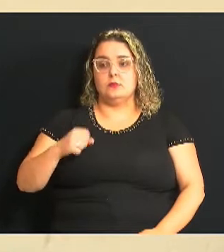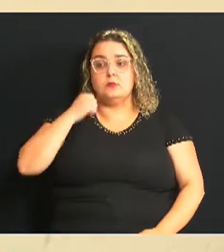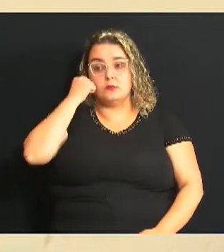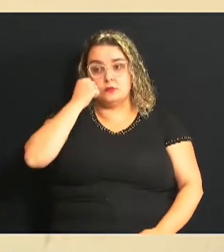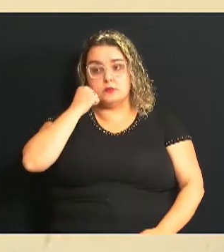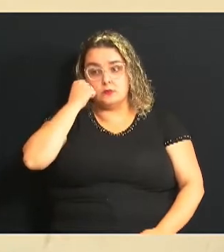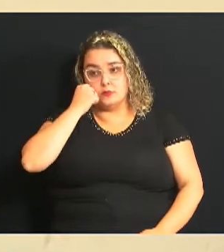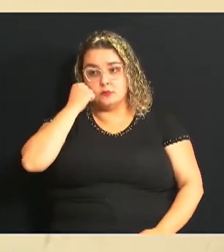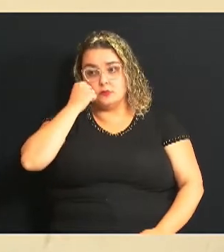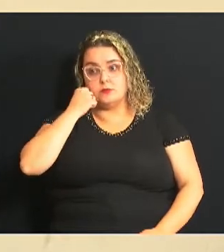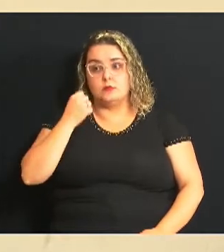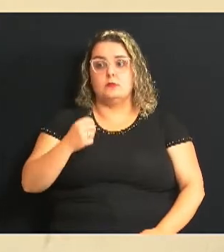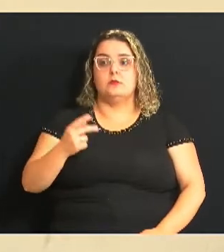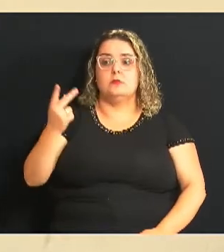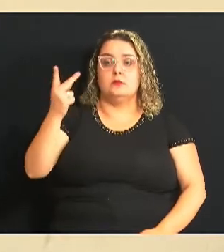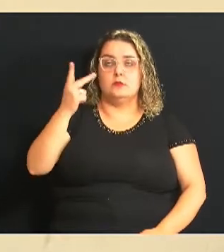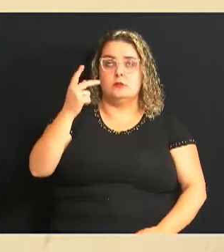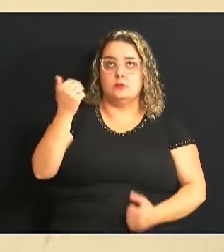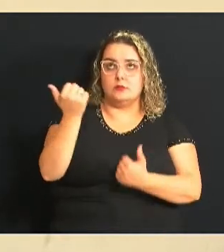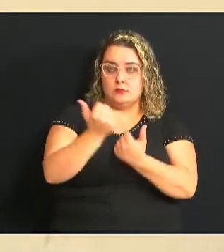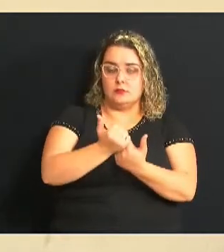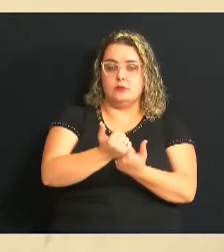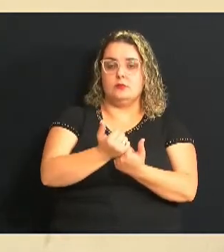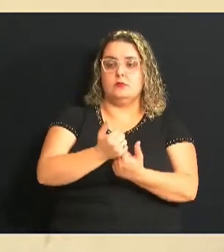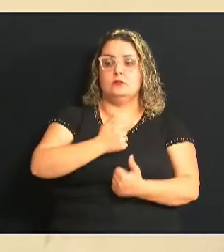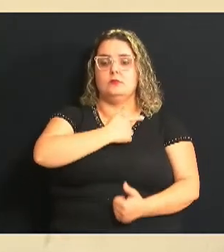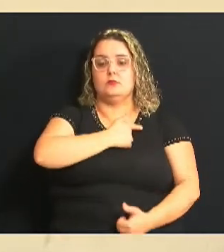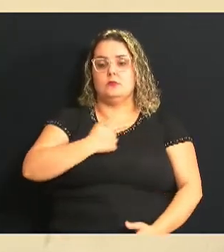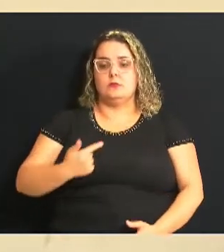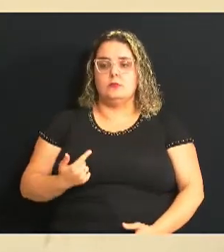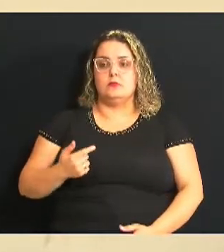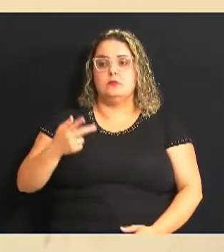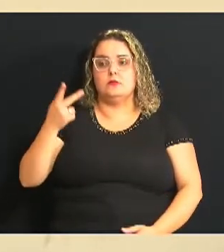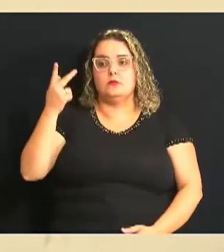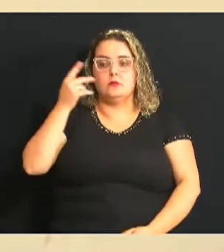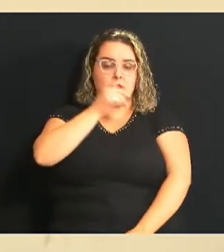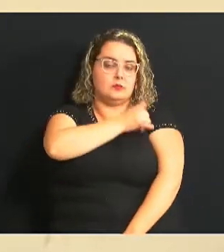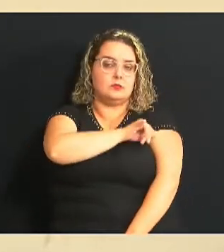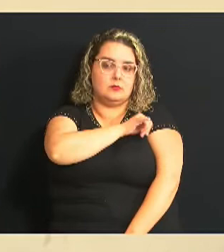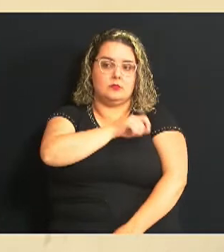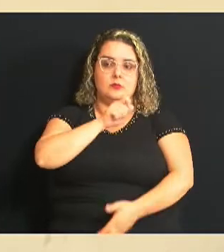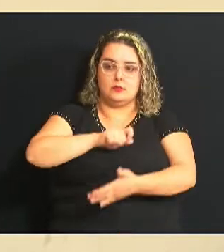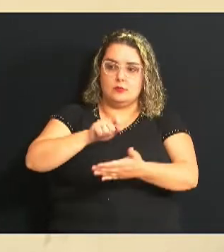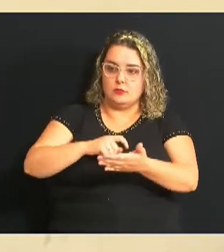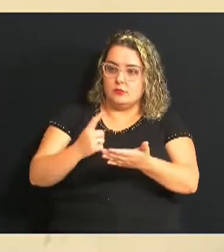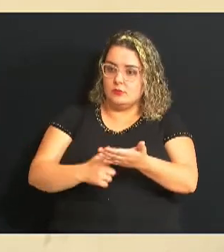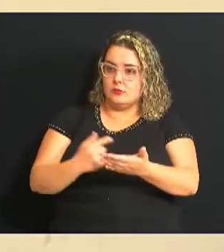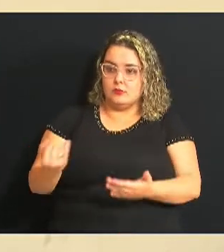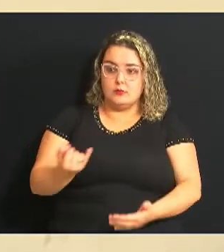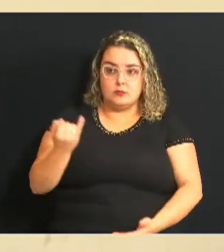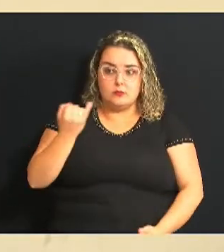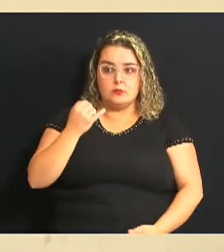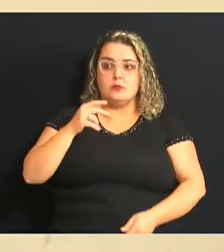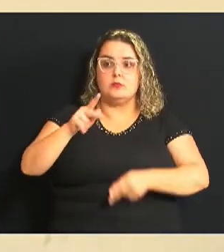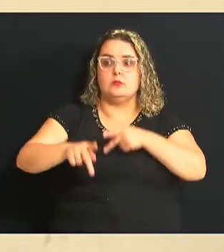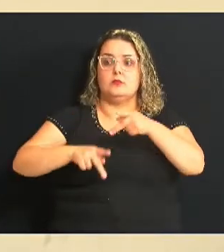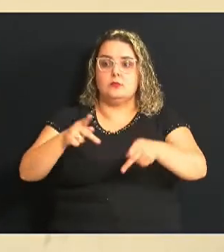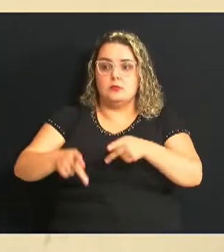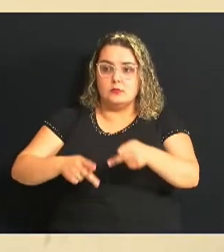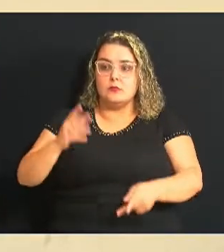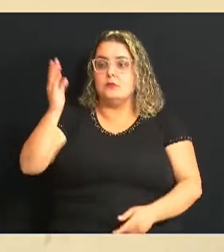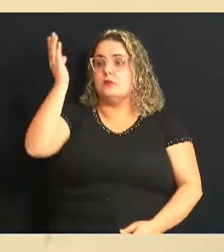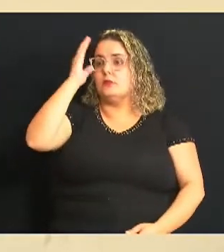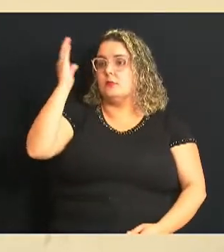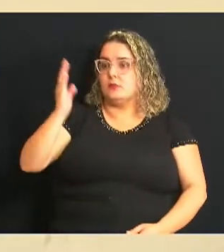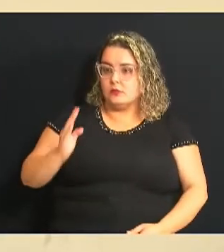República, vice-governador do Rio de Janeiro, e que escreveu uma das obras mais relevantes desse país, que é O Povo Brasileiro. Então, se